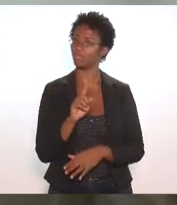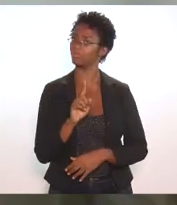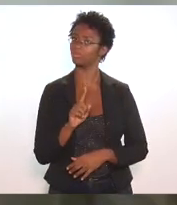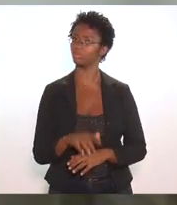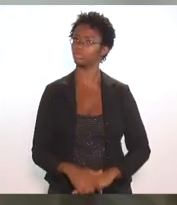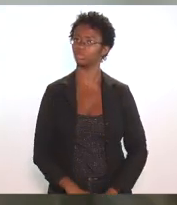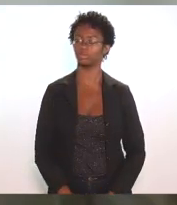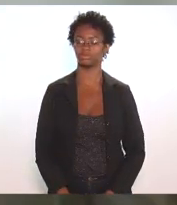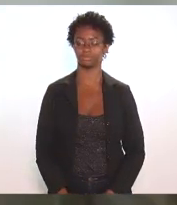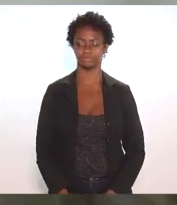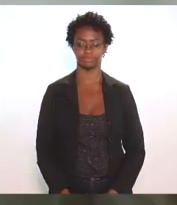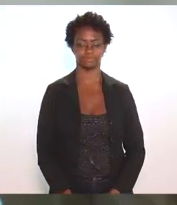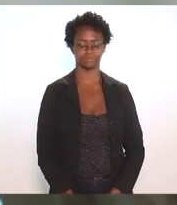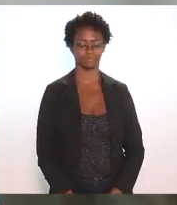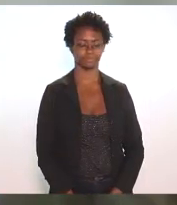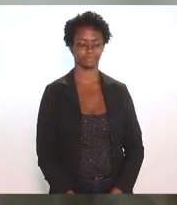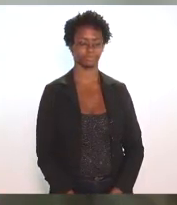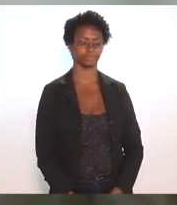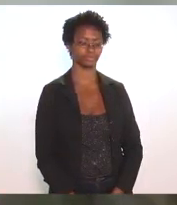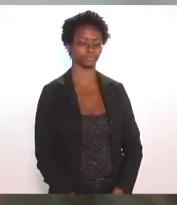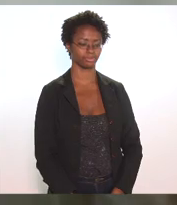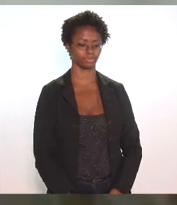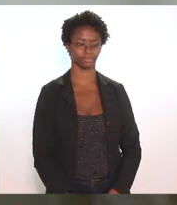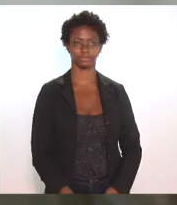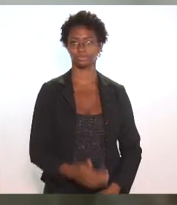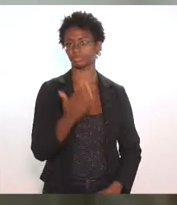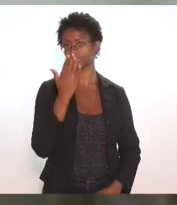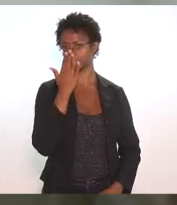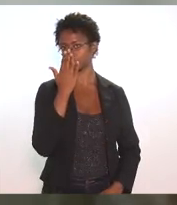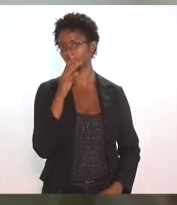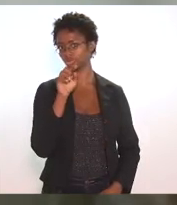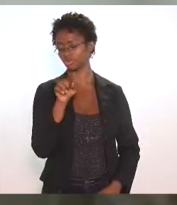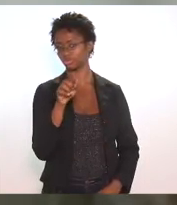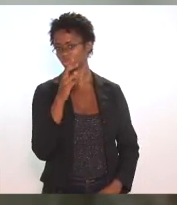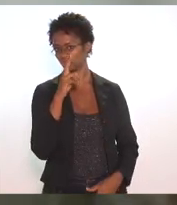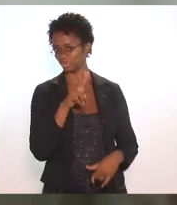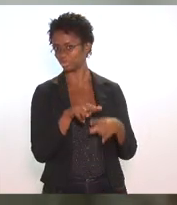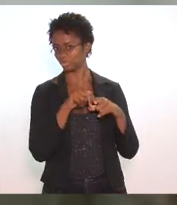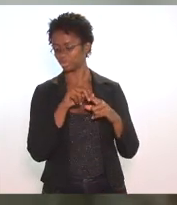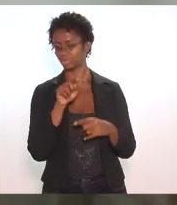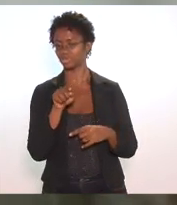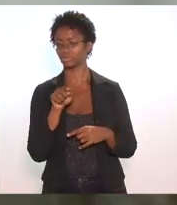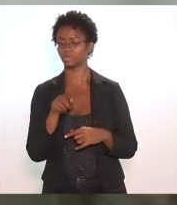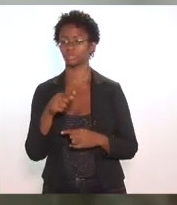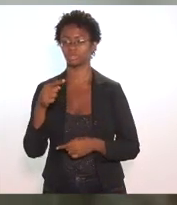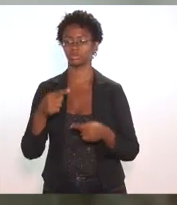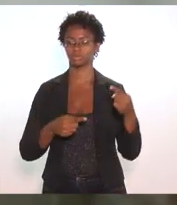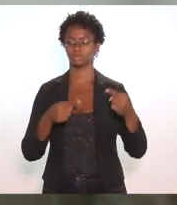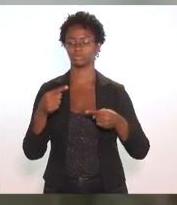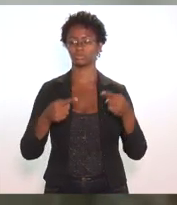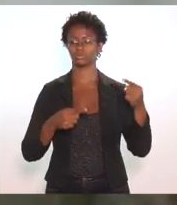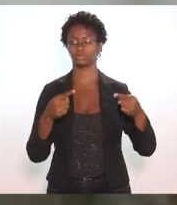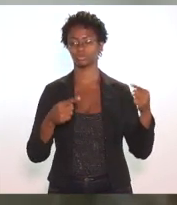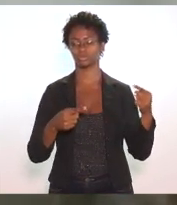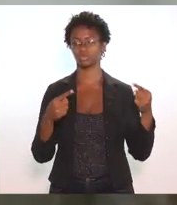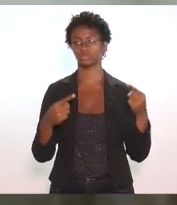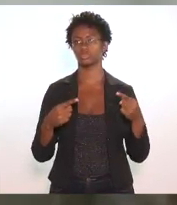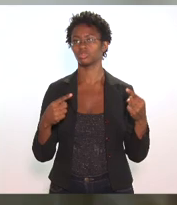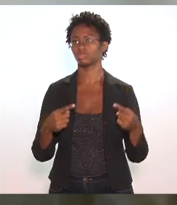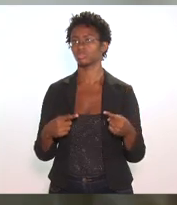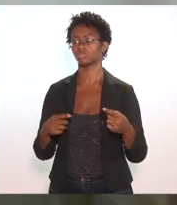E, diante disso, as políticas de